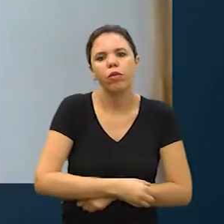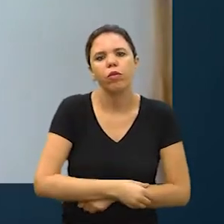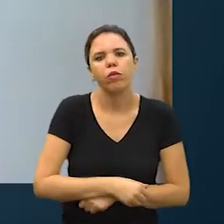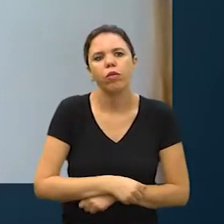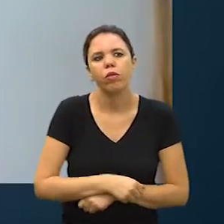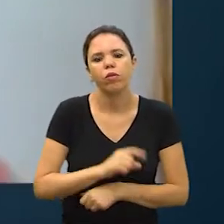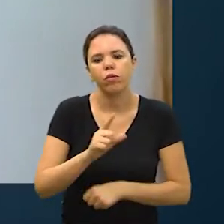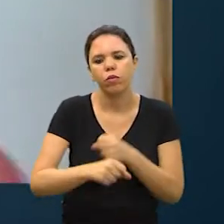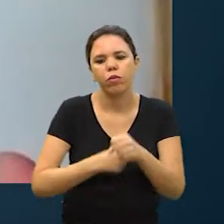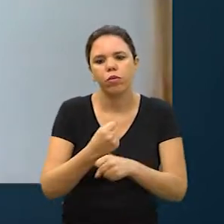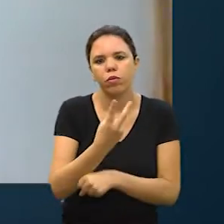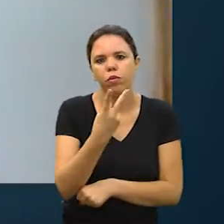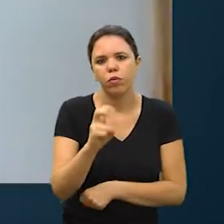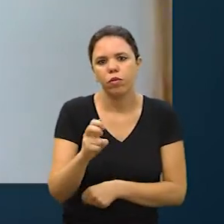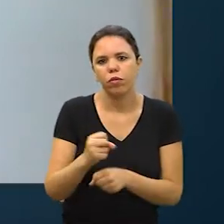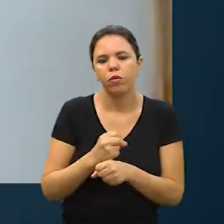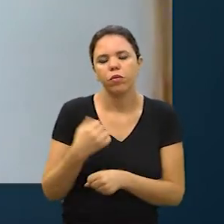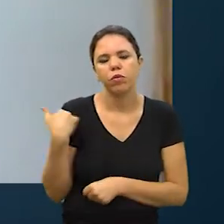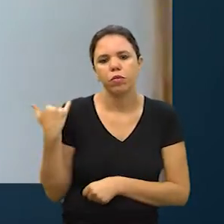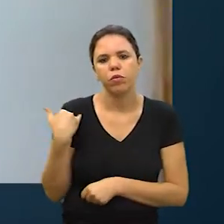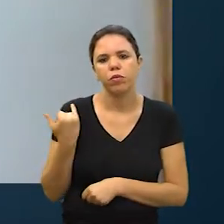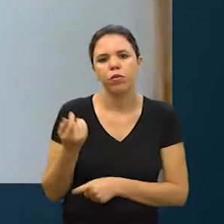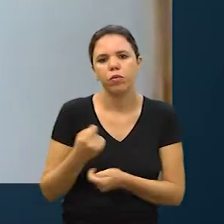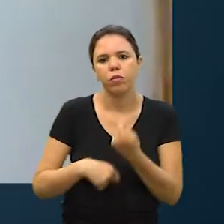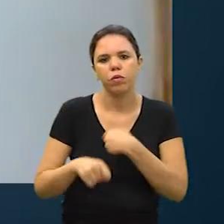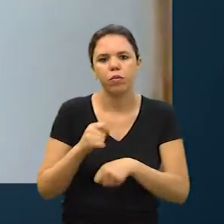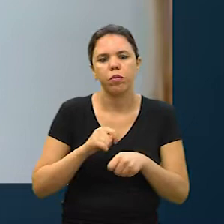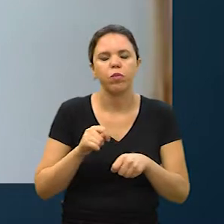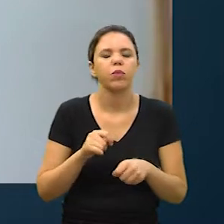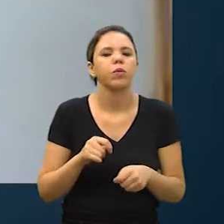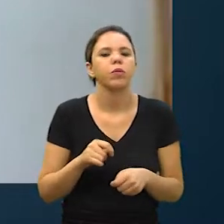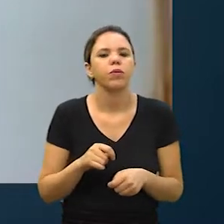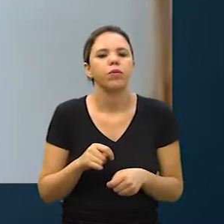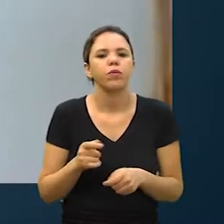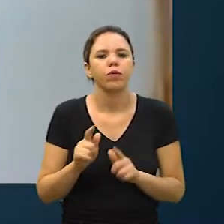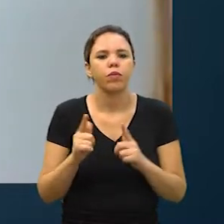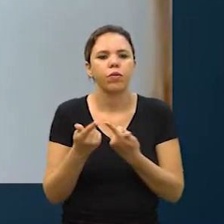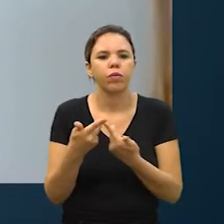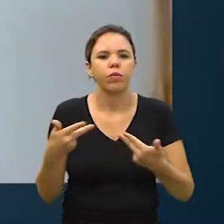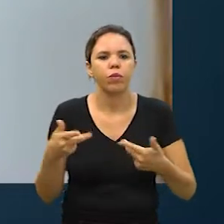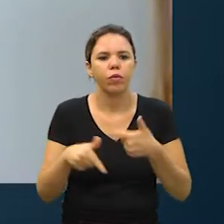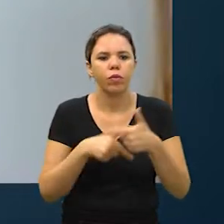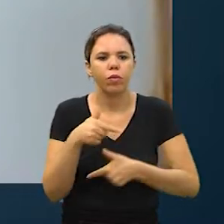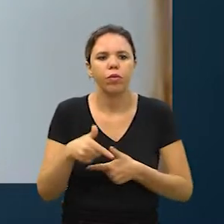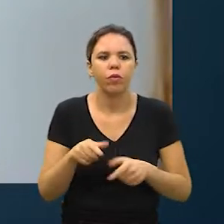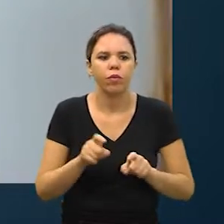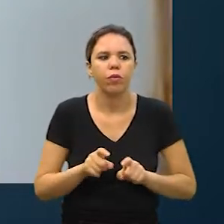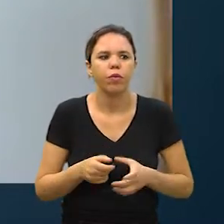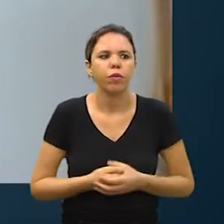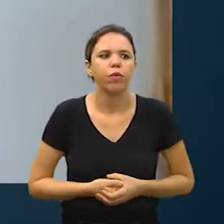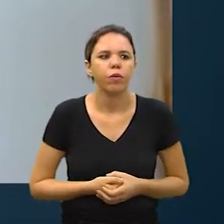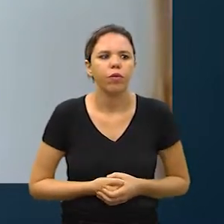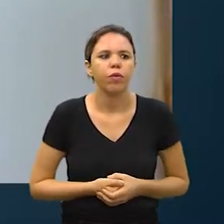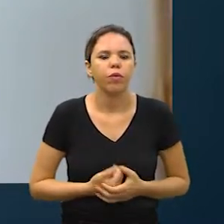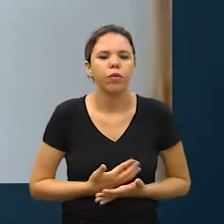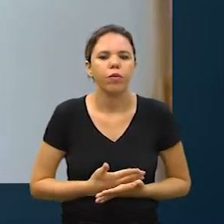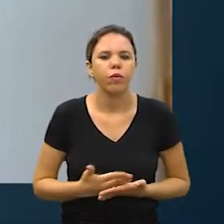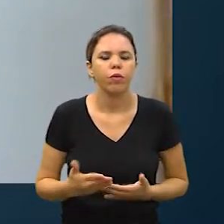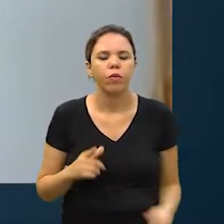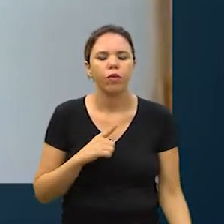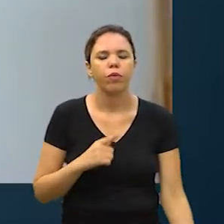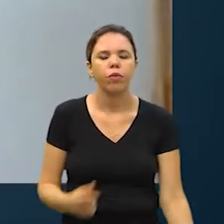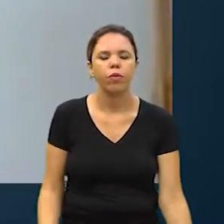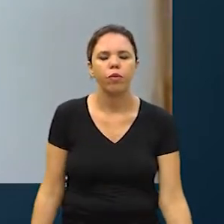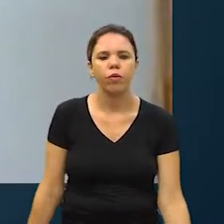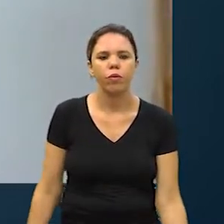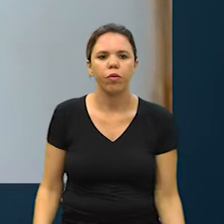funcionários. E aí, no ano seguinte, com 25 anos, eu montei um back-office, né, para gerenciar todas as operações. E aí eu comecei